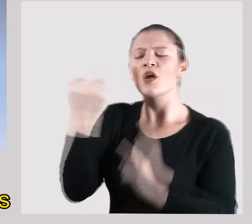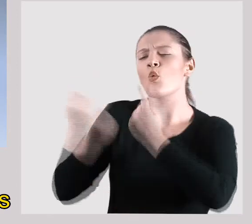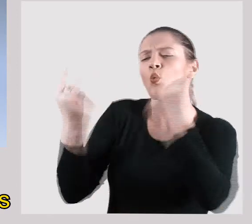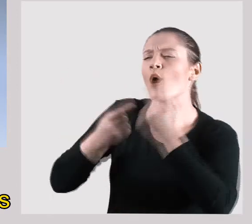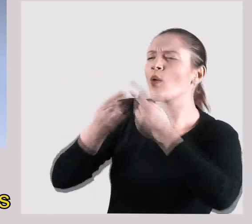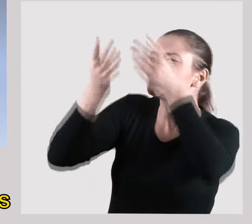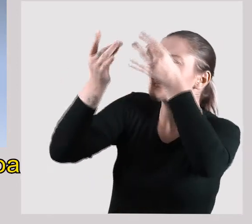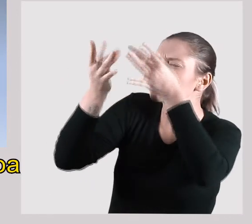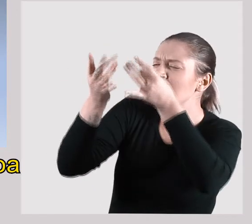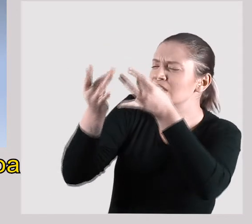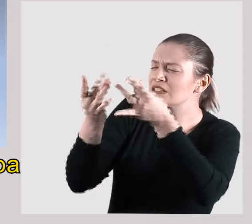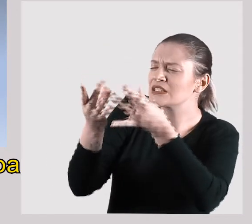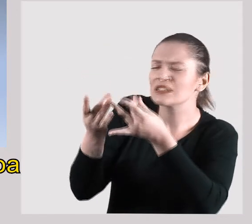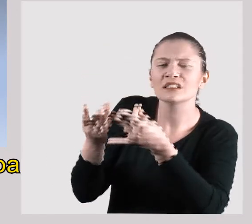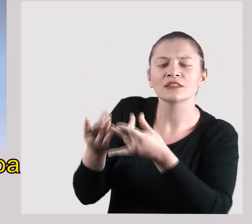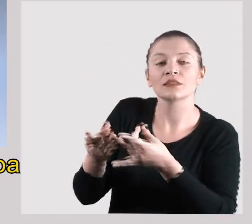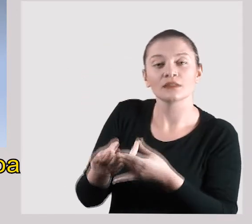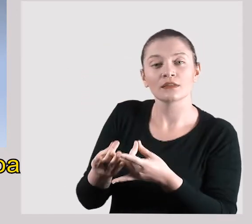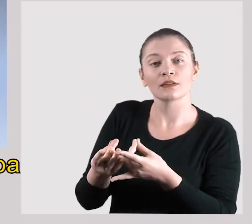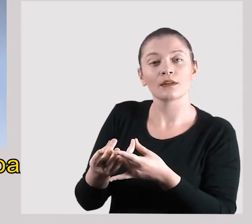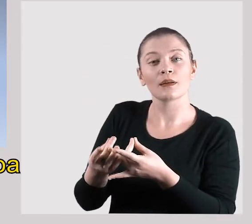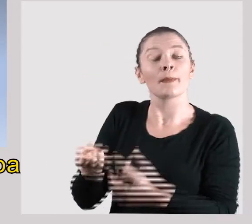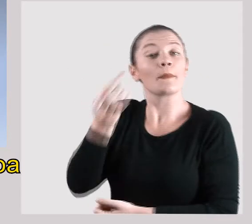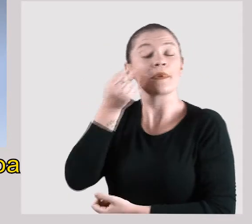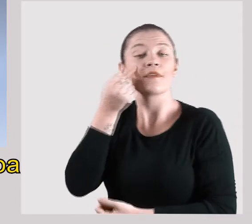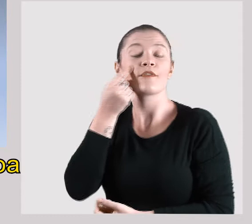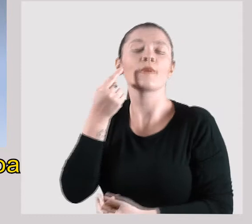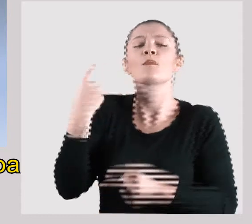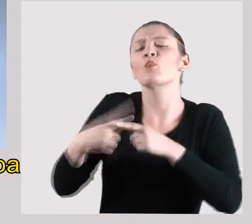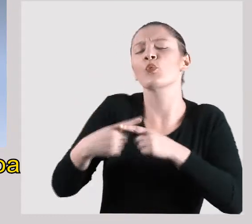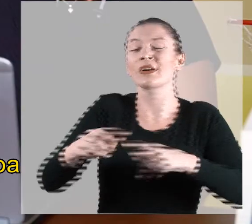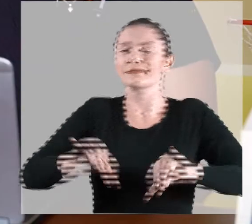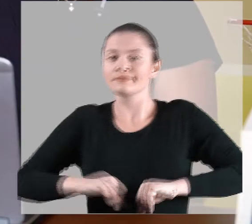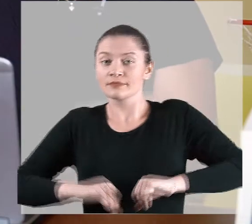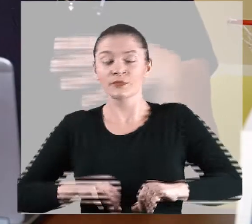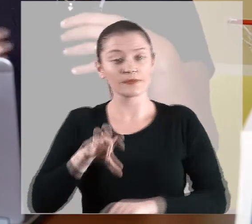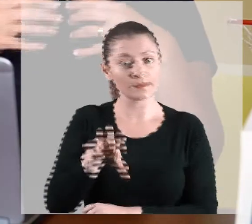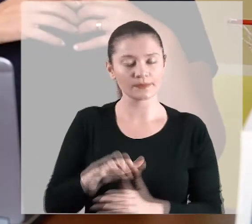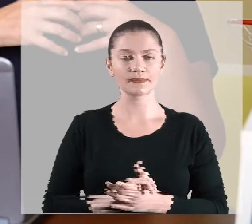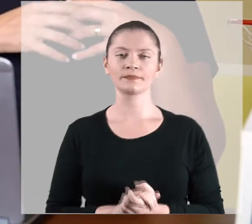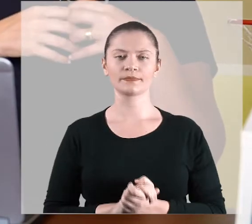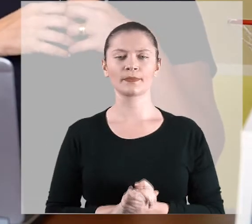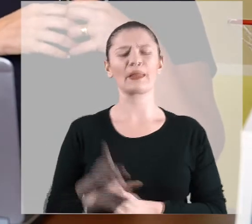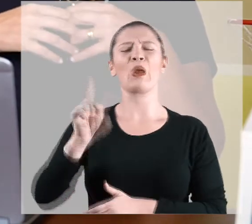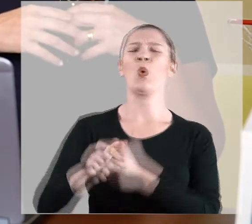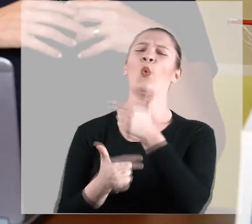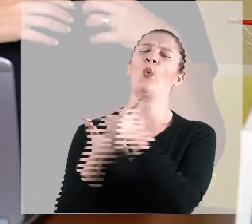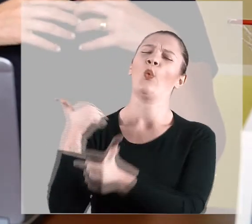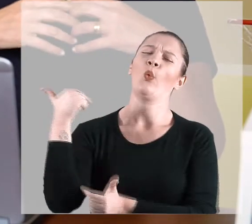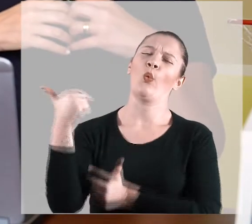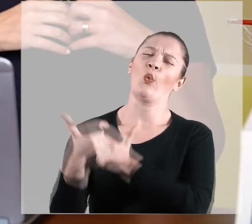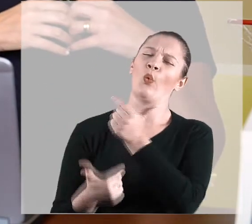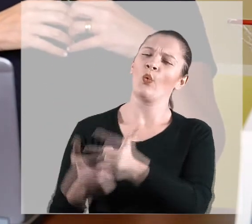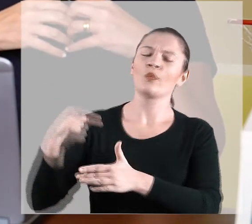estão envolvidos para ter corroborado para essa pessoa estar com esse sofrimento. É um trabalho, é mais trabalhoso, é